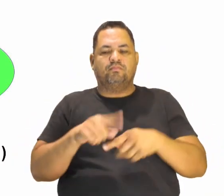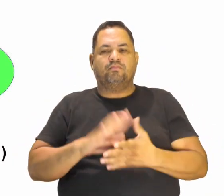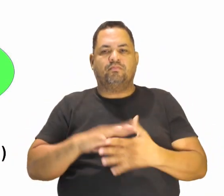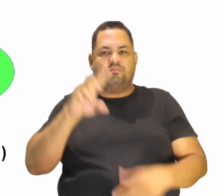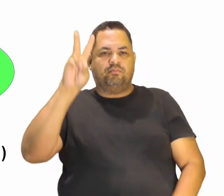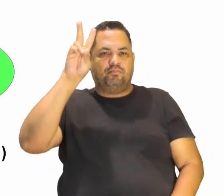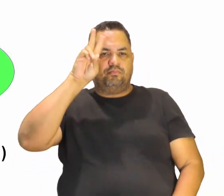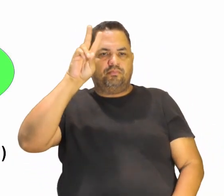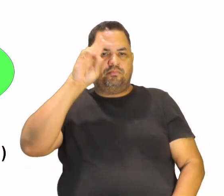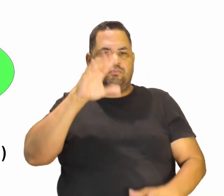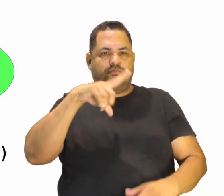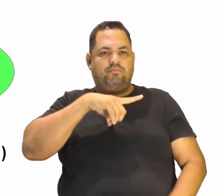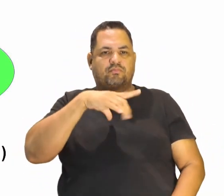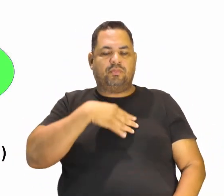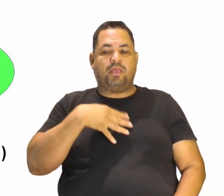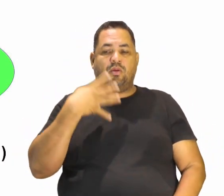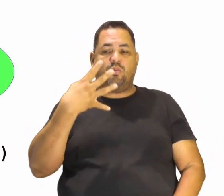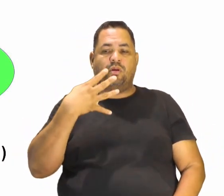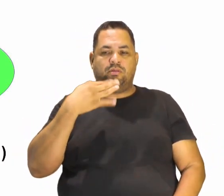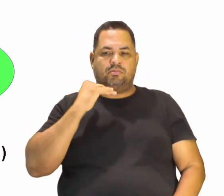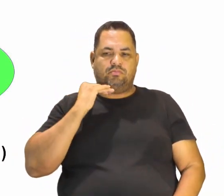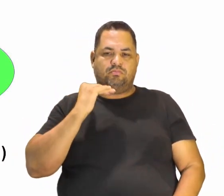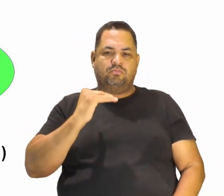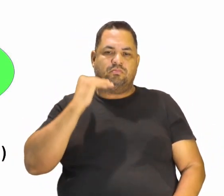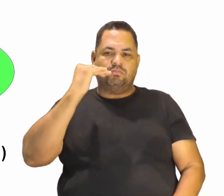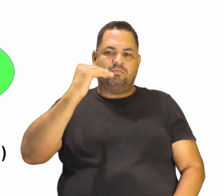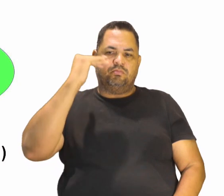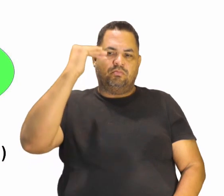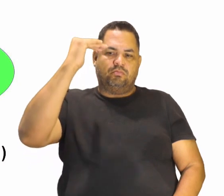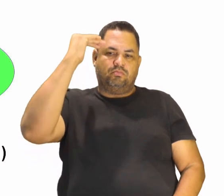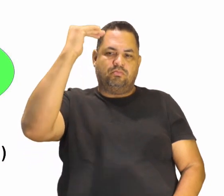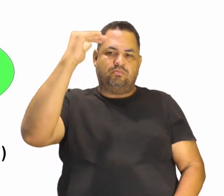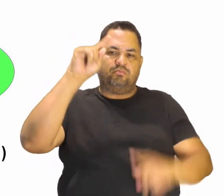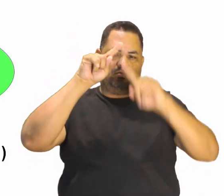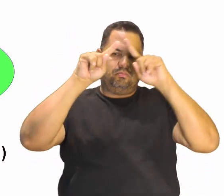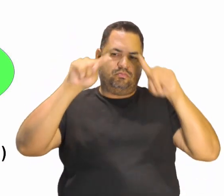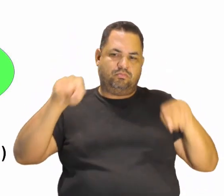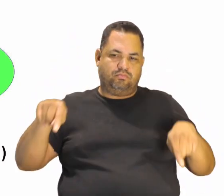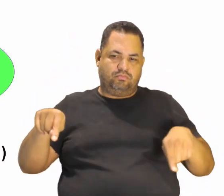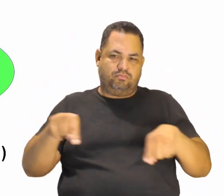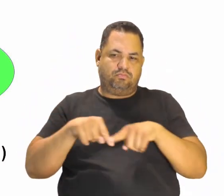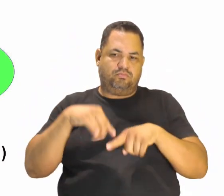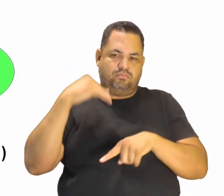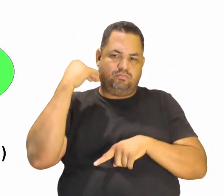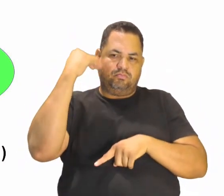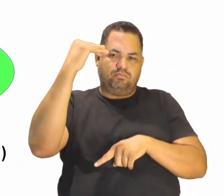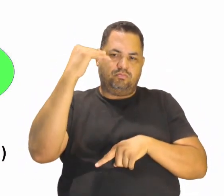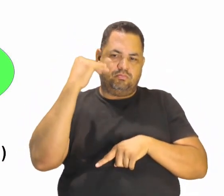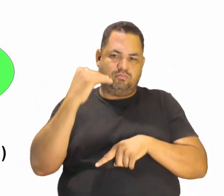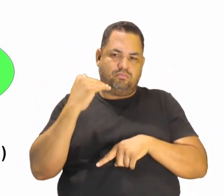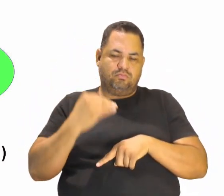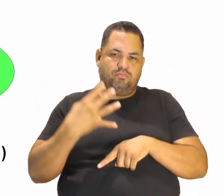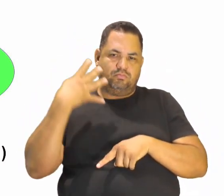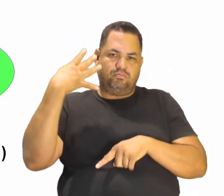que ela é composta pelo quê, Prof? Por 4 níveis, certo? Ela tem uma